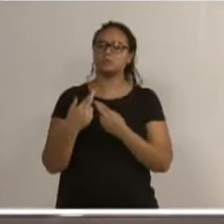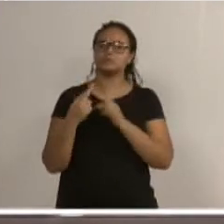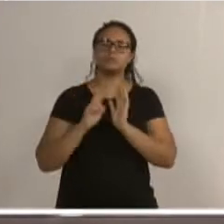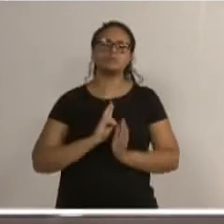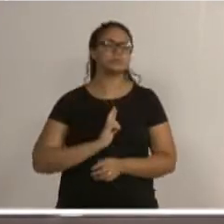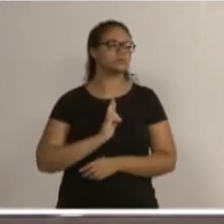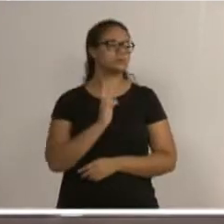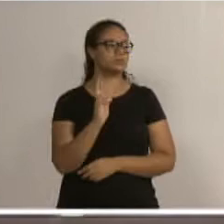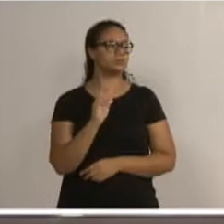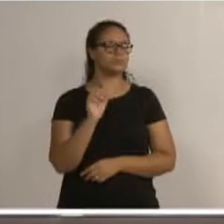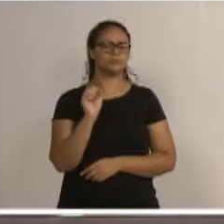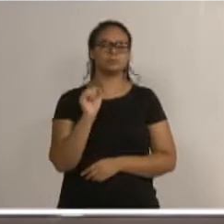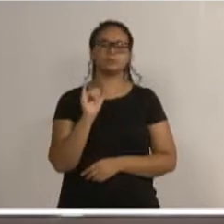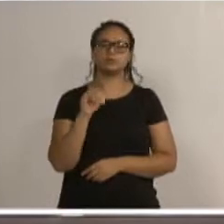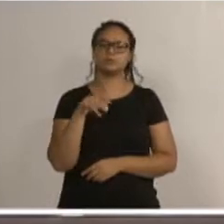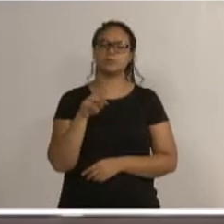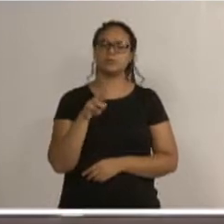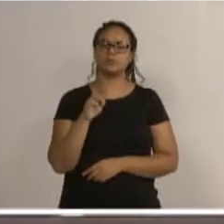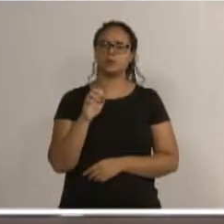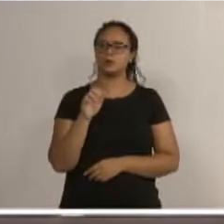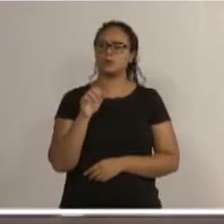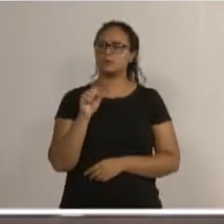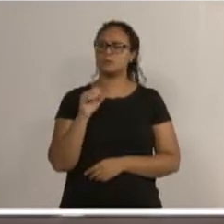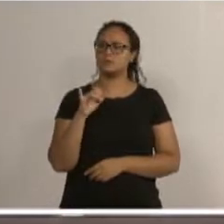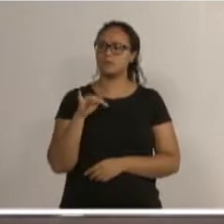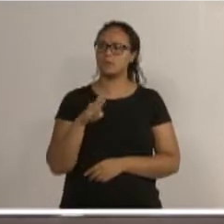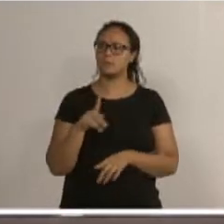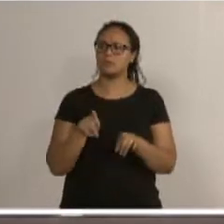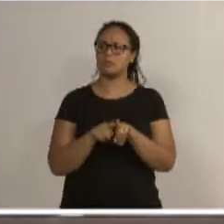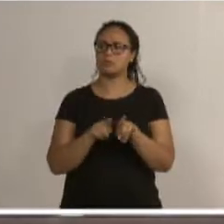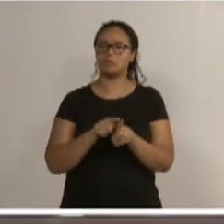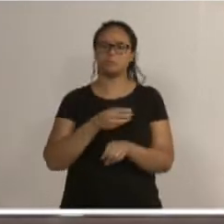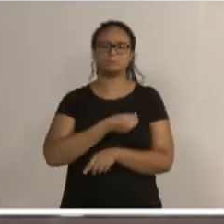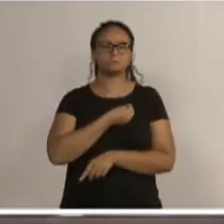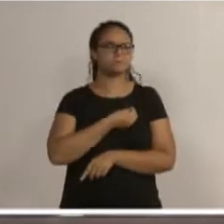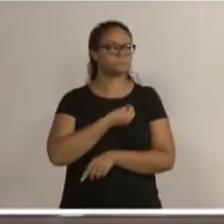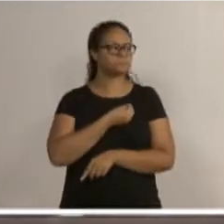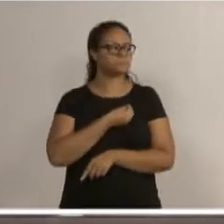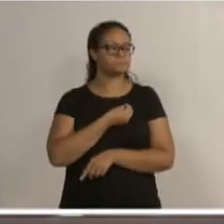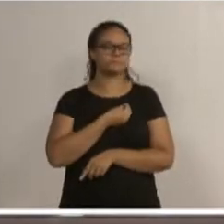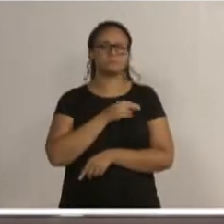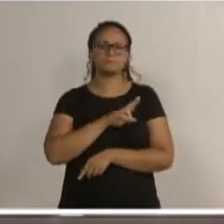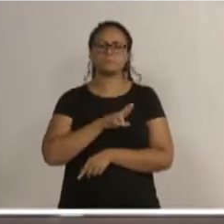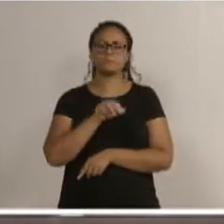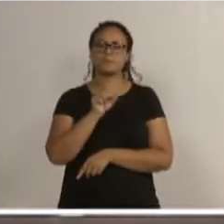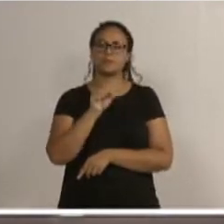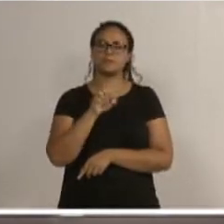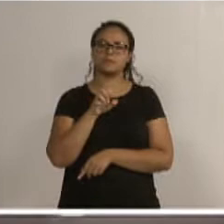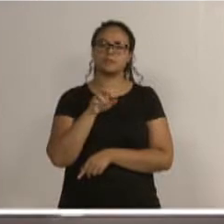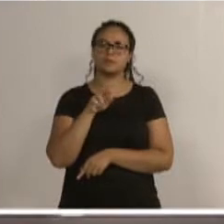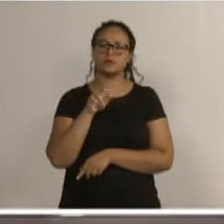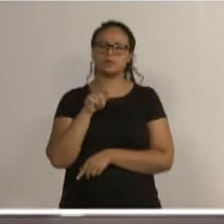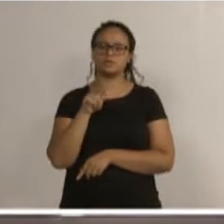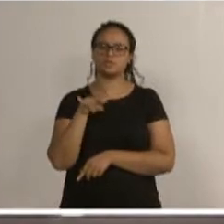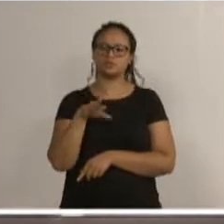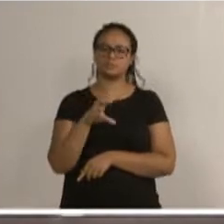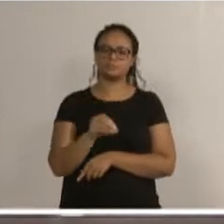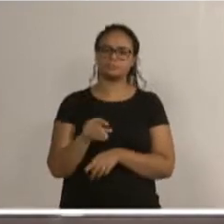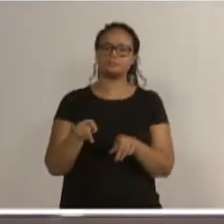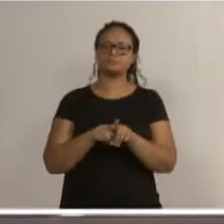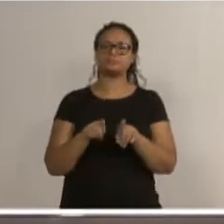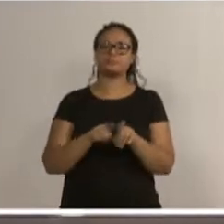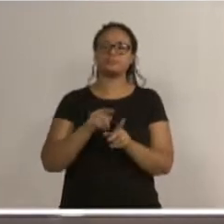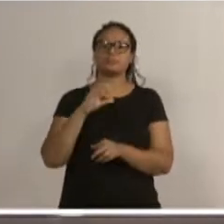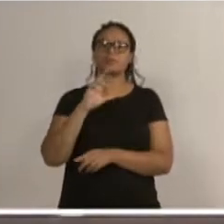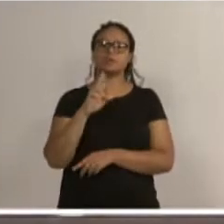vi... o Sérgio. Sérgio, CDL. O senhor Charles Schwank, diretor do executivo